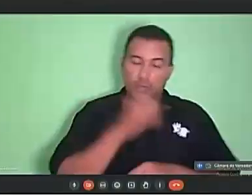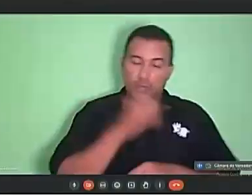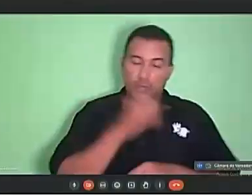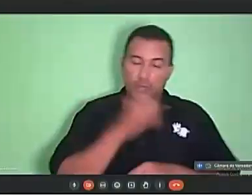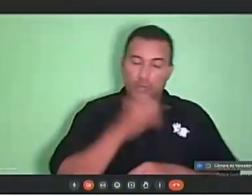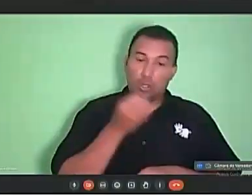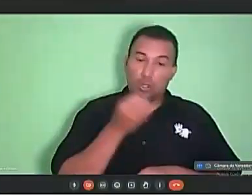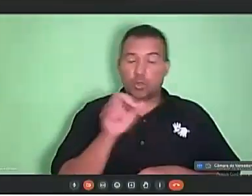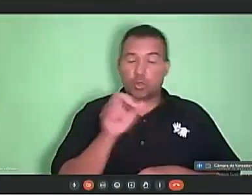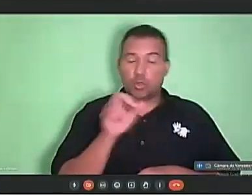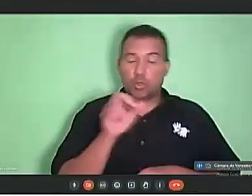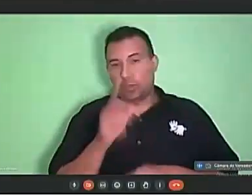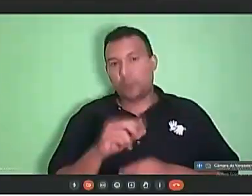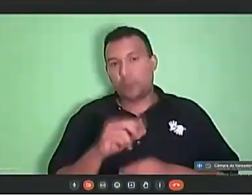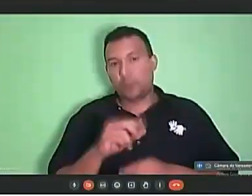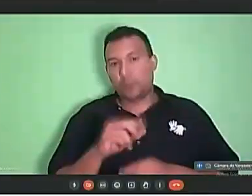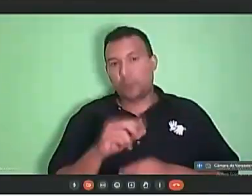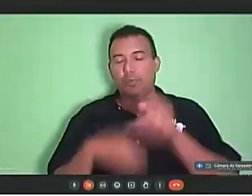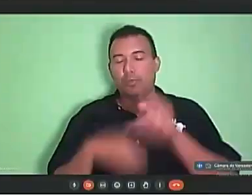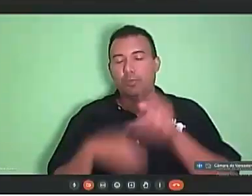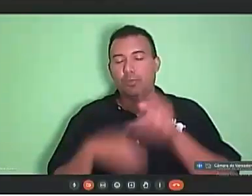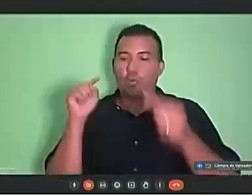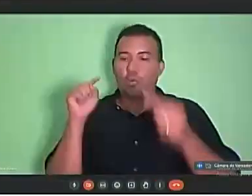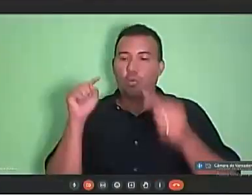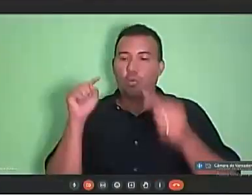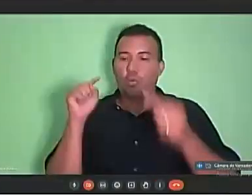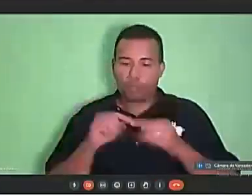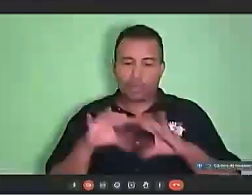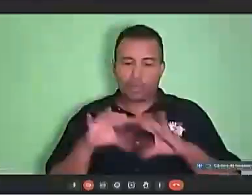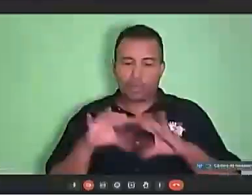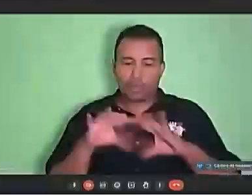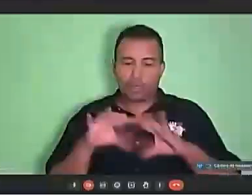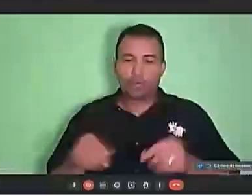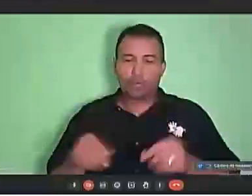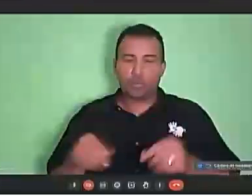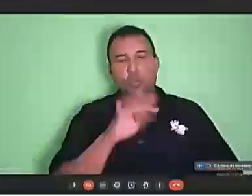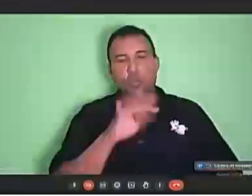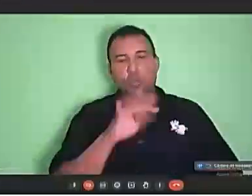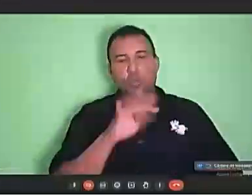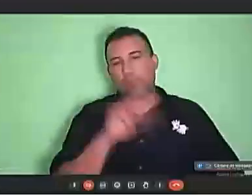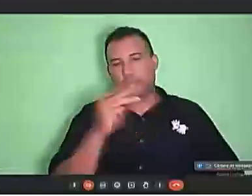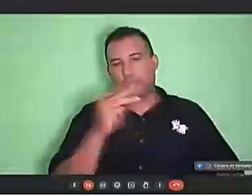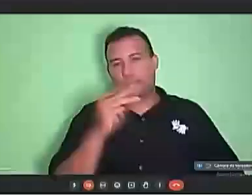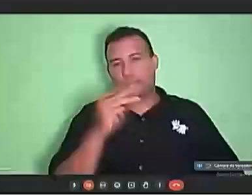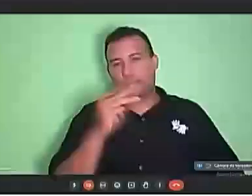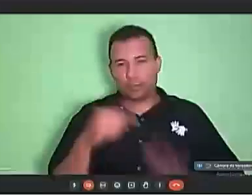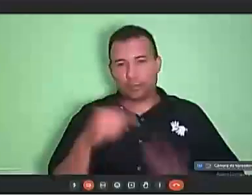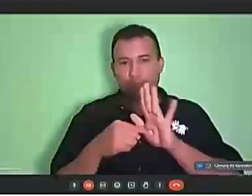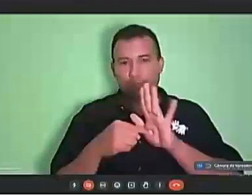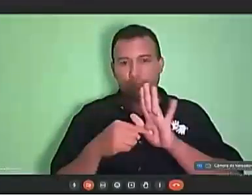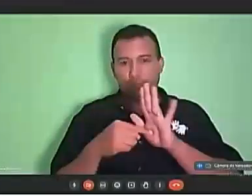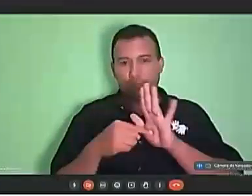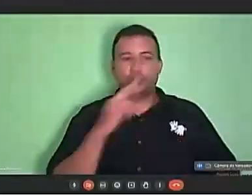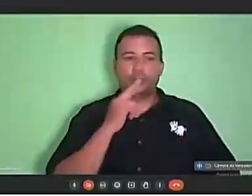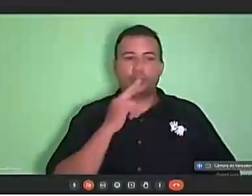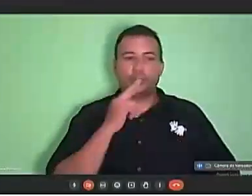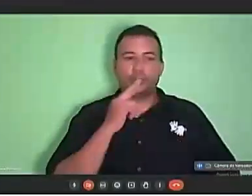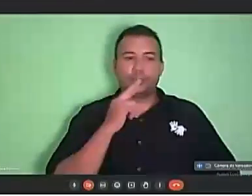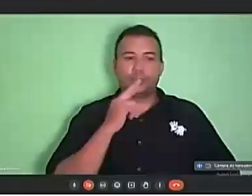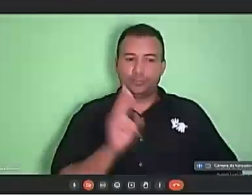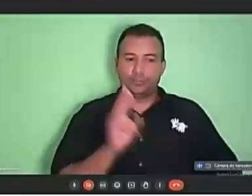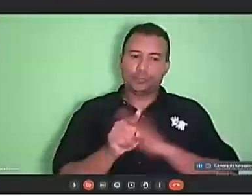essas alternativas. Então isso é o item 3 aqui da apresentação. E para responder essa pergunta, lá no